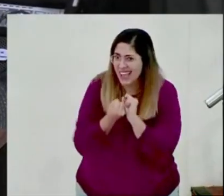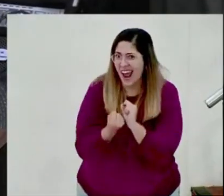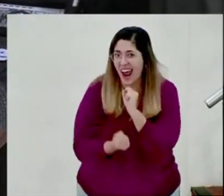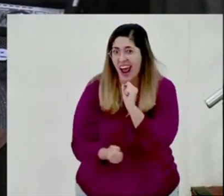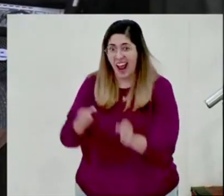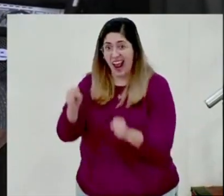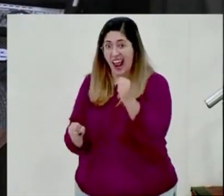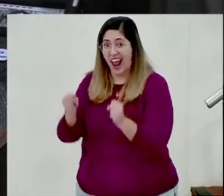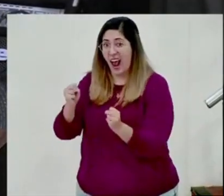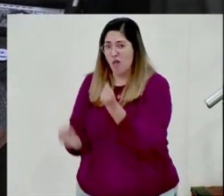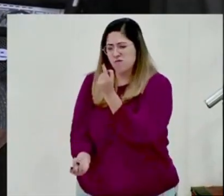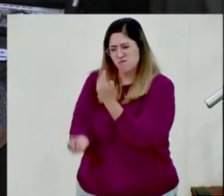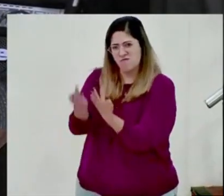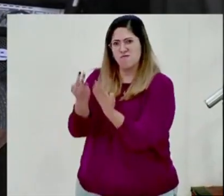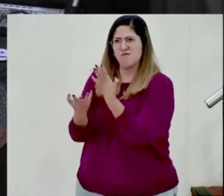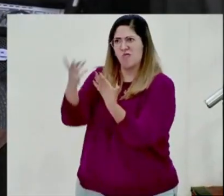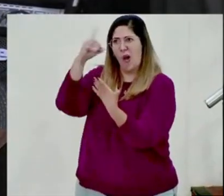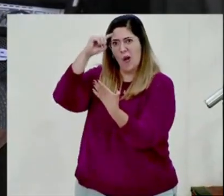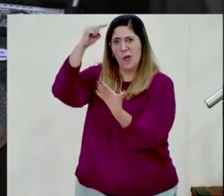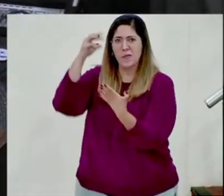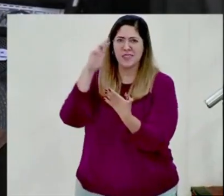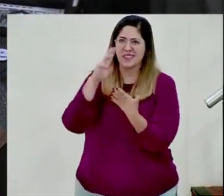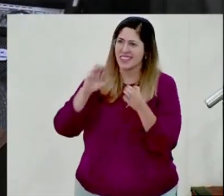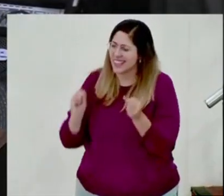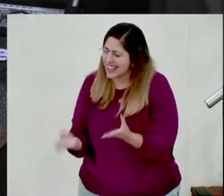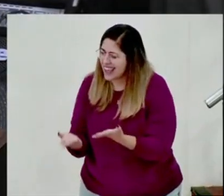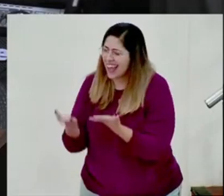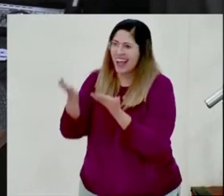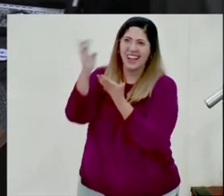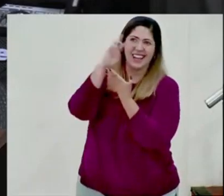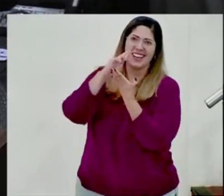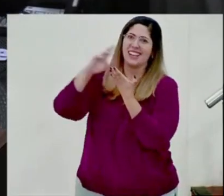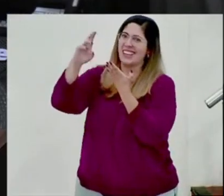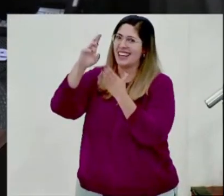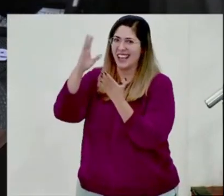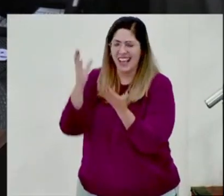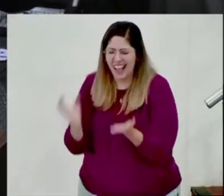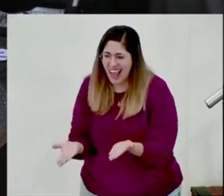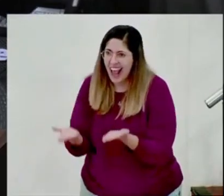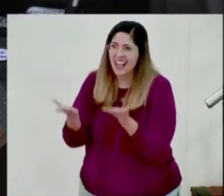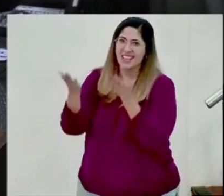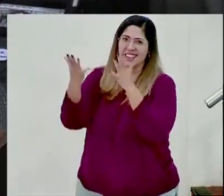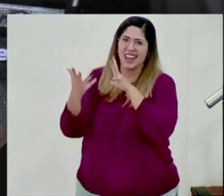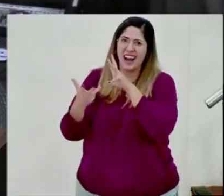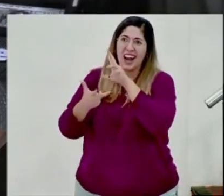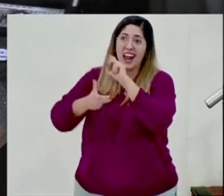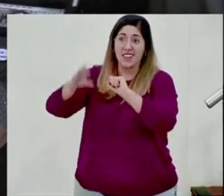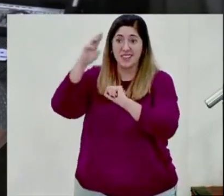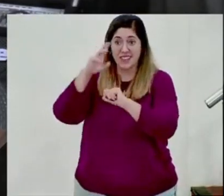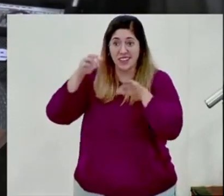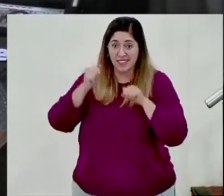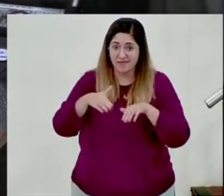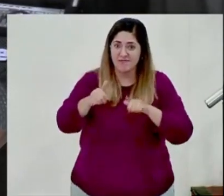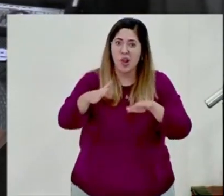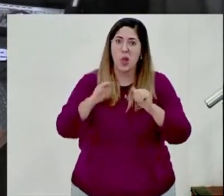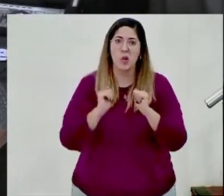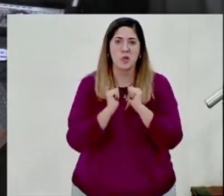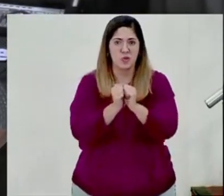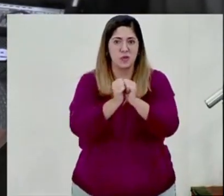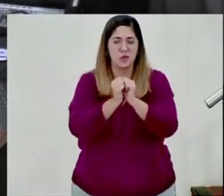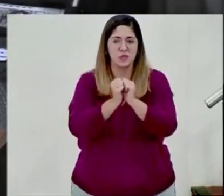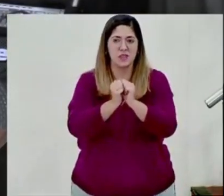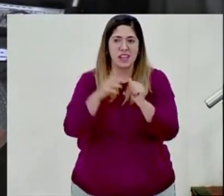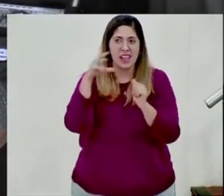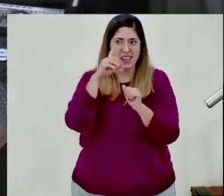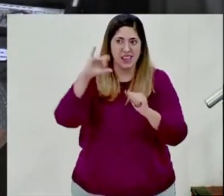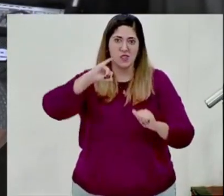e sabei que eu sou Deus. Sou exaltado entre as nações, sou exaltado na terra. O Senhor dos exércitos está conosco, o Deus de Jacó